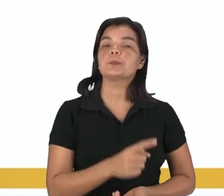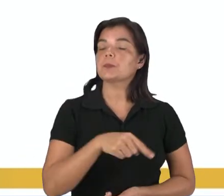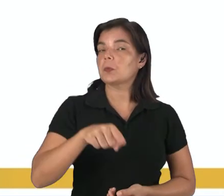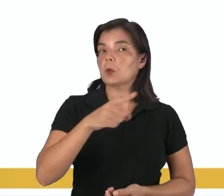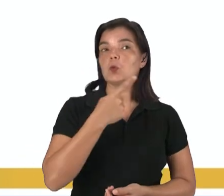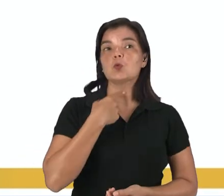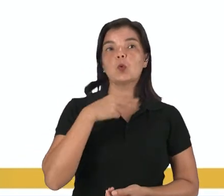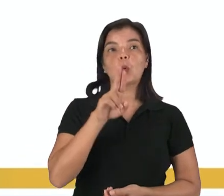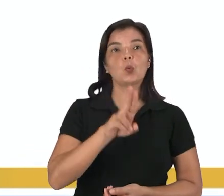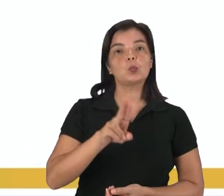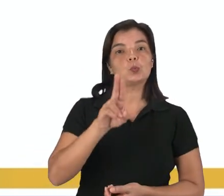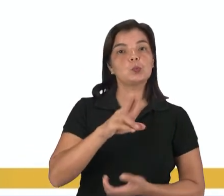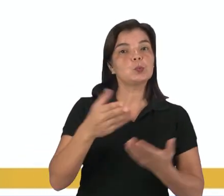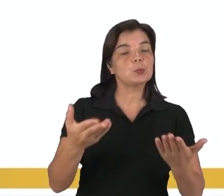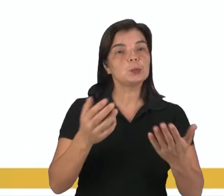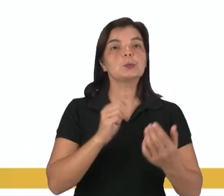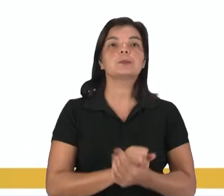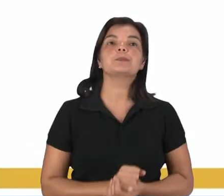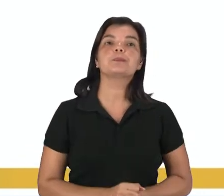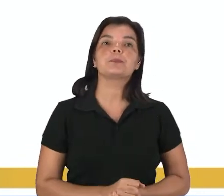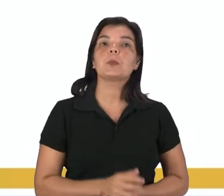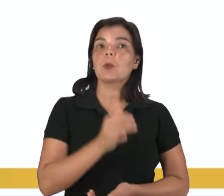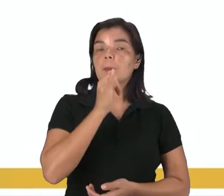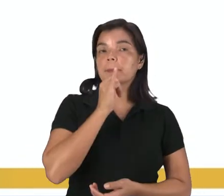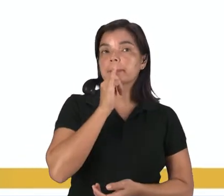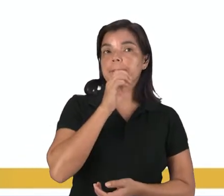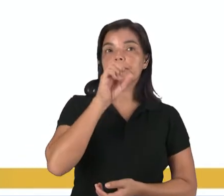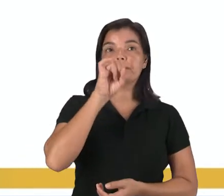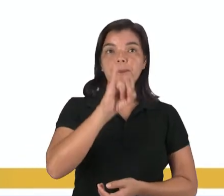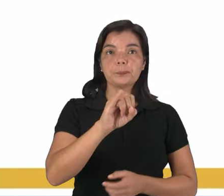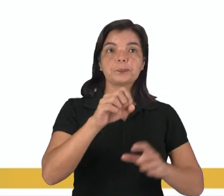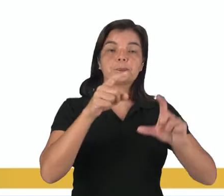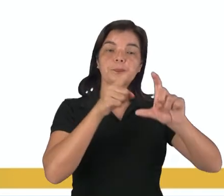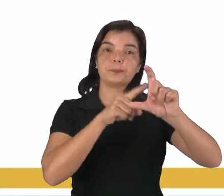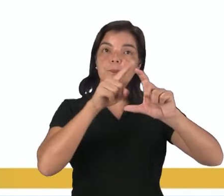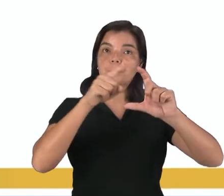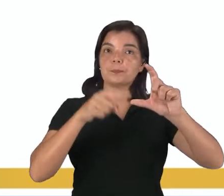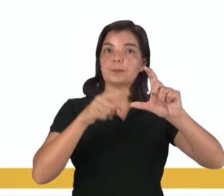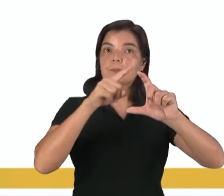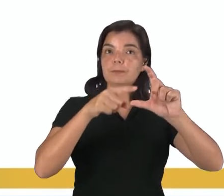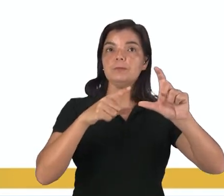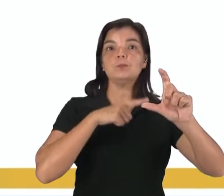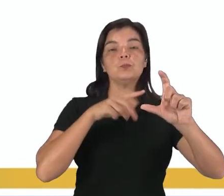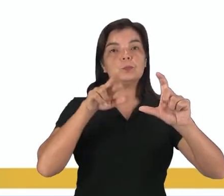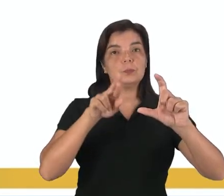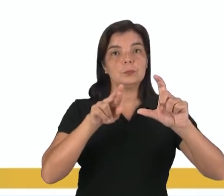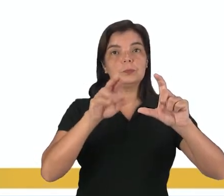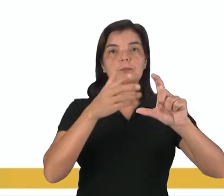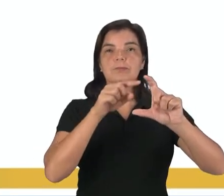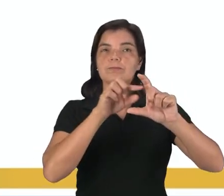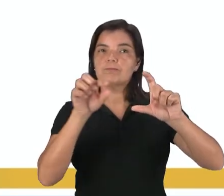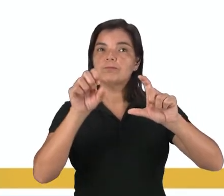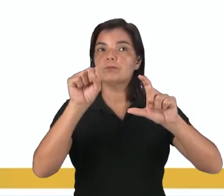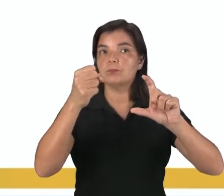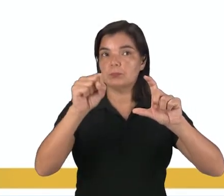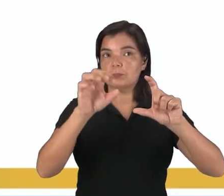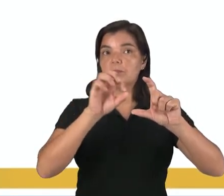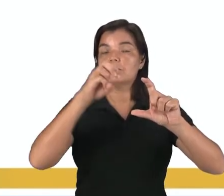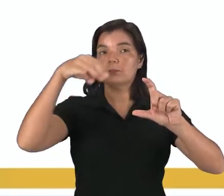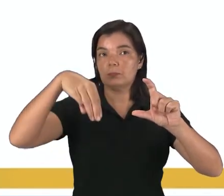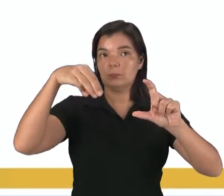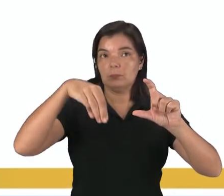diâmetro como você quer utilizar aí a expressão por exemplo se uma região circular possui raio medindo